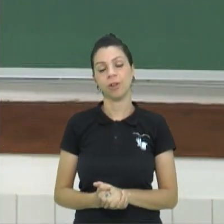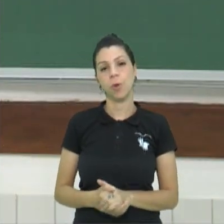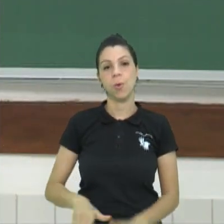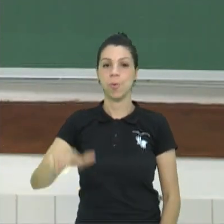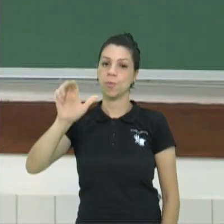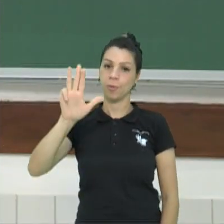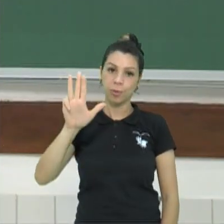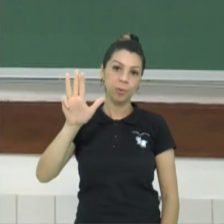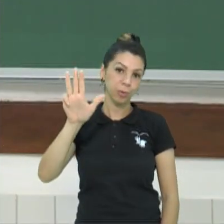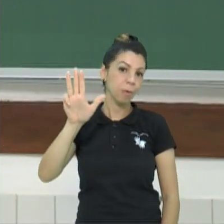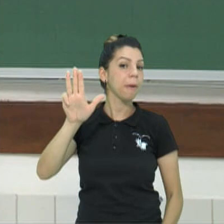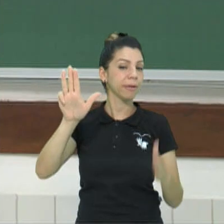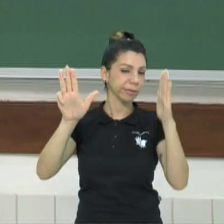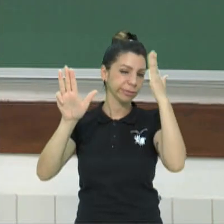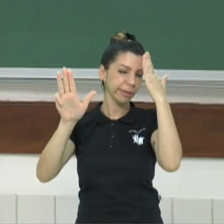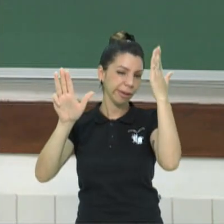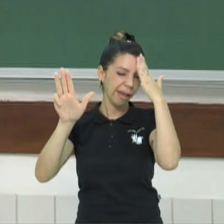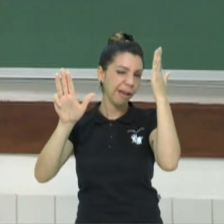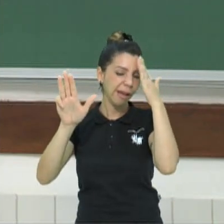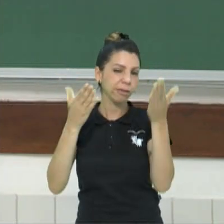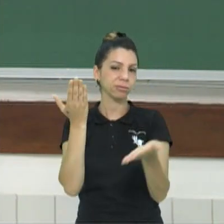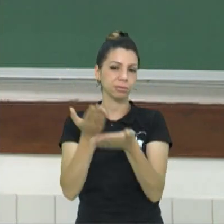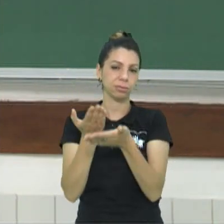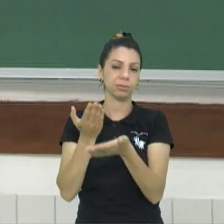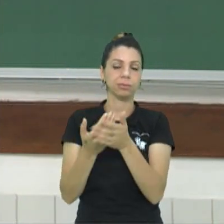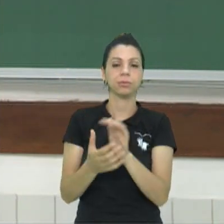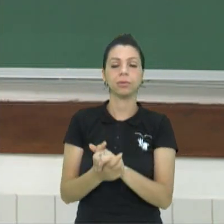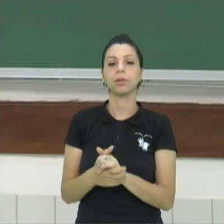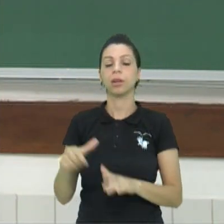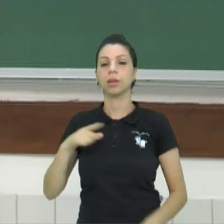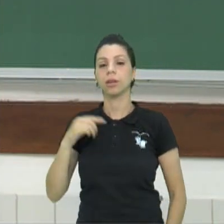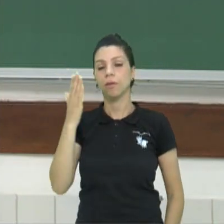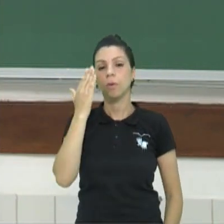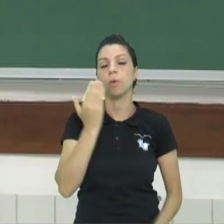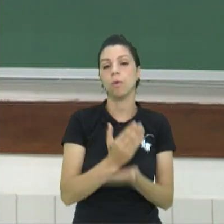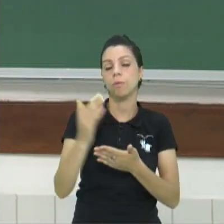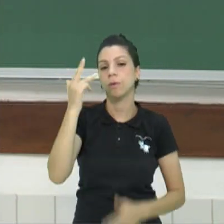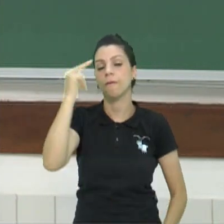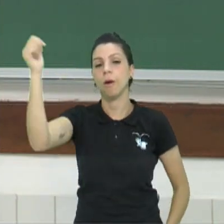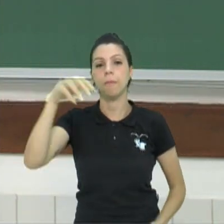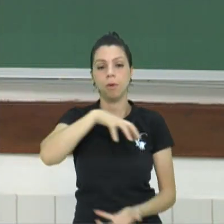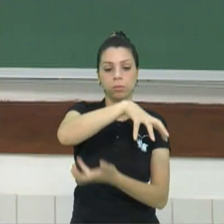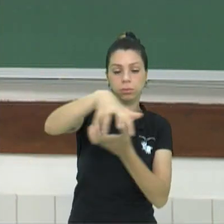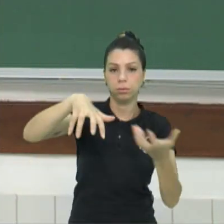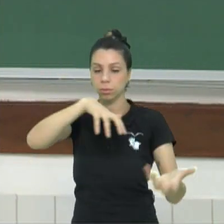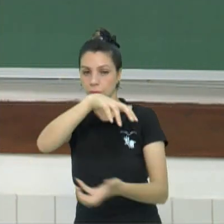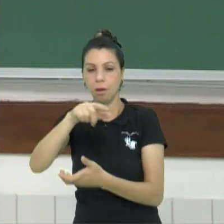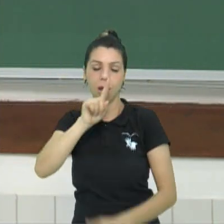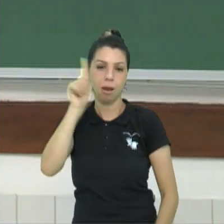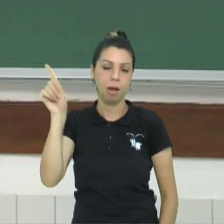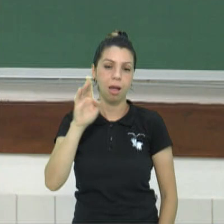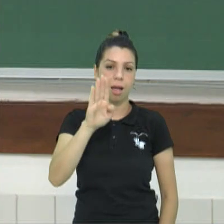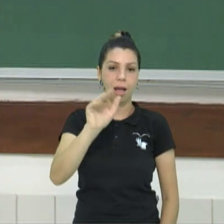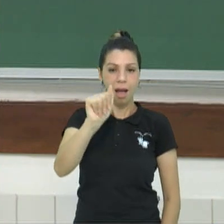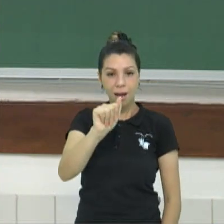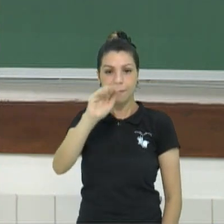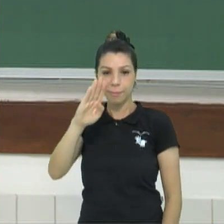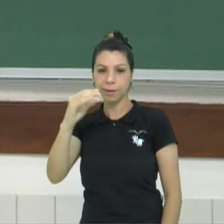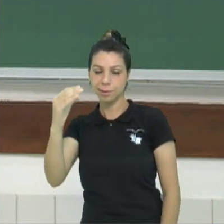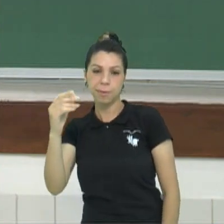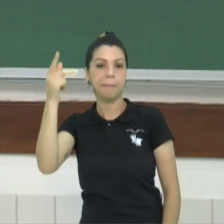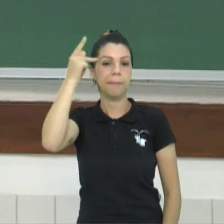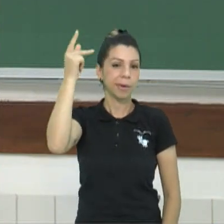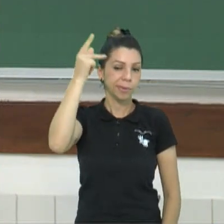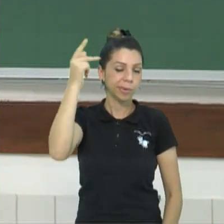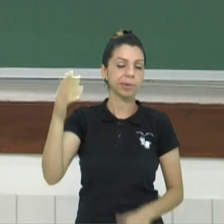que nós já vimos em aulas anteriores, que ganhou o destaque a partir das greves do ABC Paulista do final dos anos